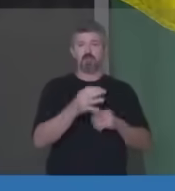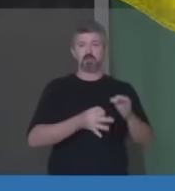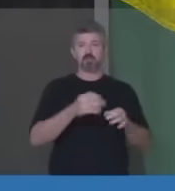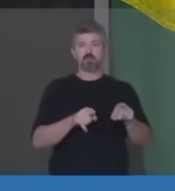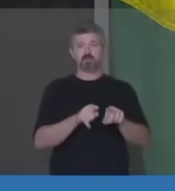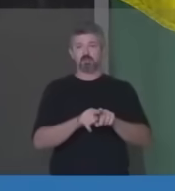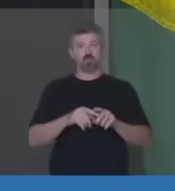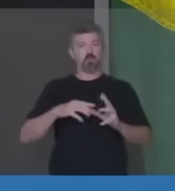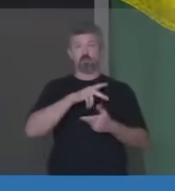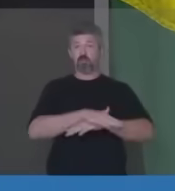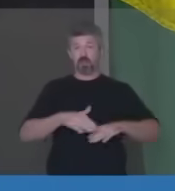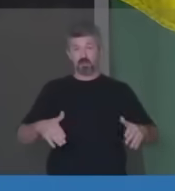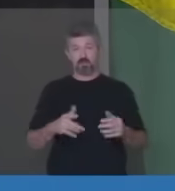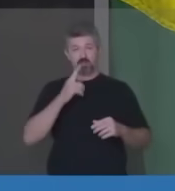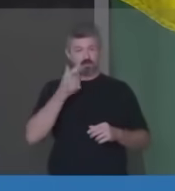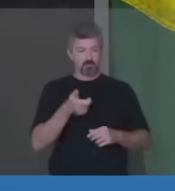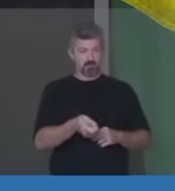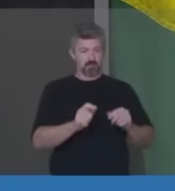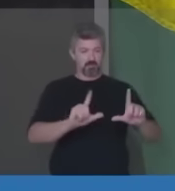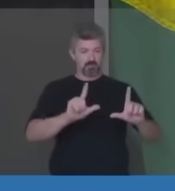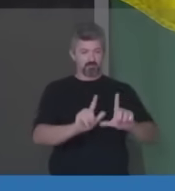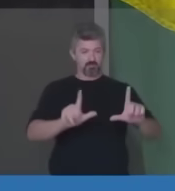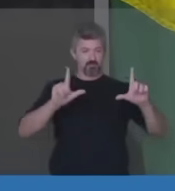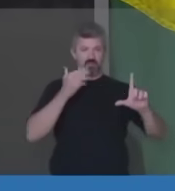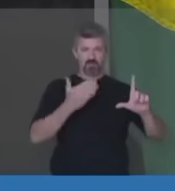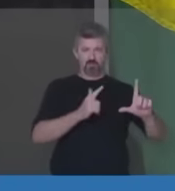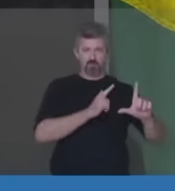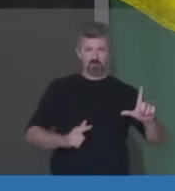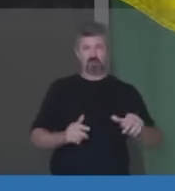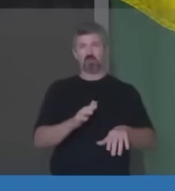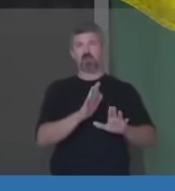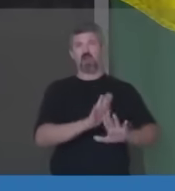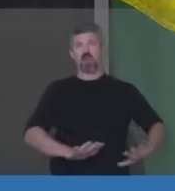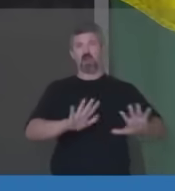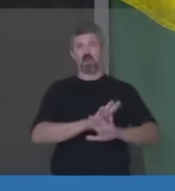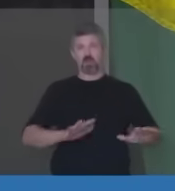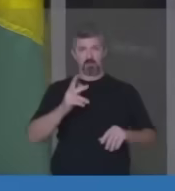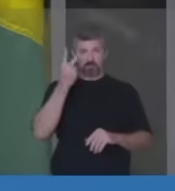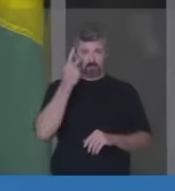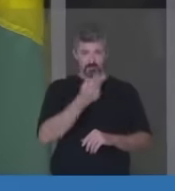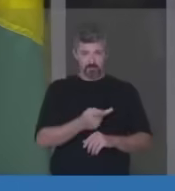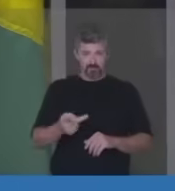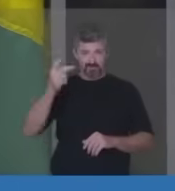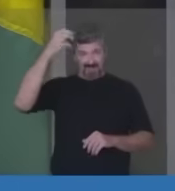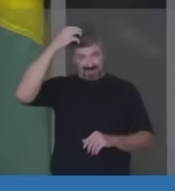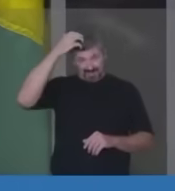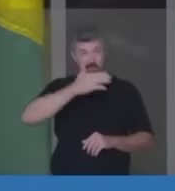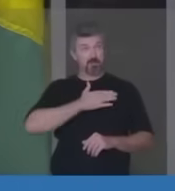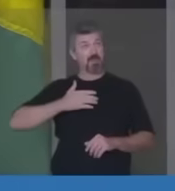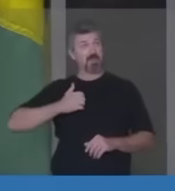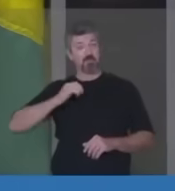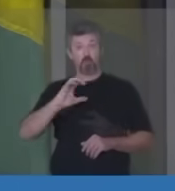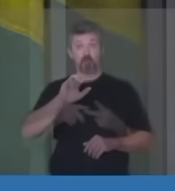É o fim dos tempos a gente ligar a televisão, ver alguns canais pró-governo passando panos quentes numa visita da rainha, da primeira-dama do